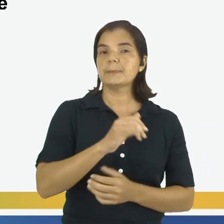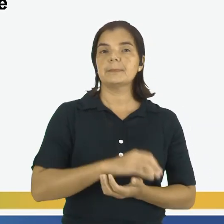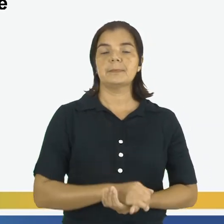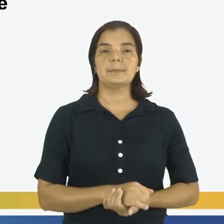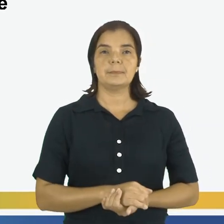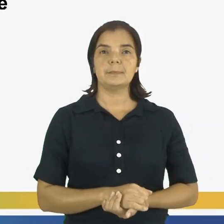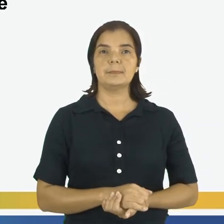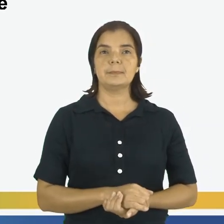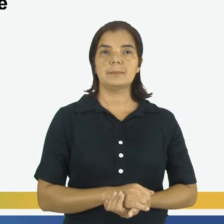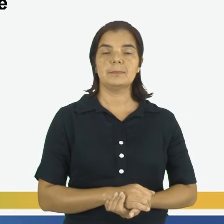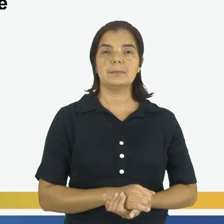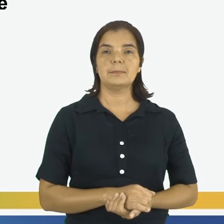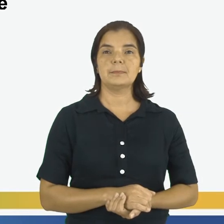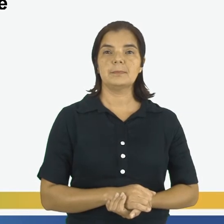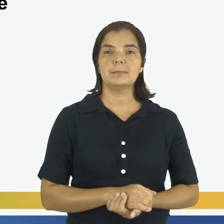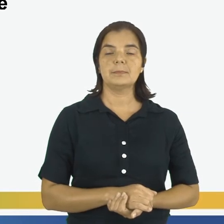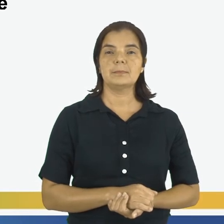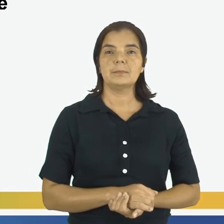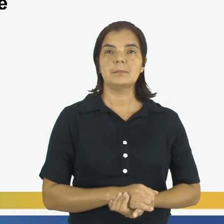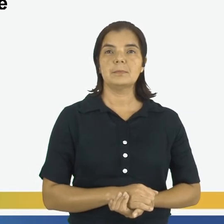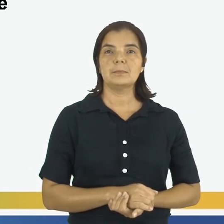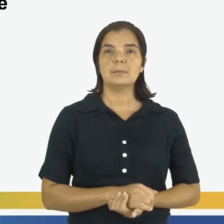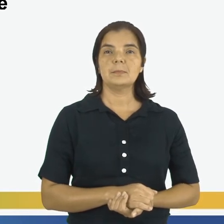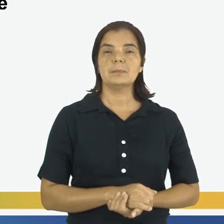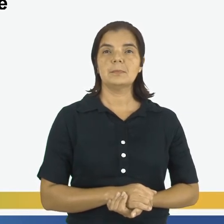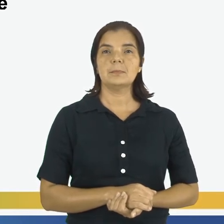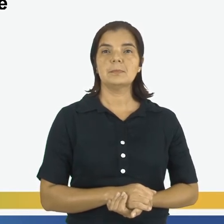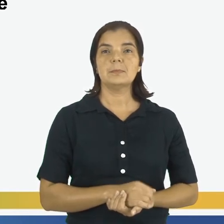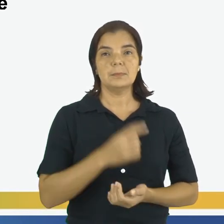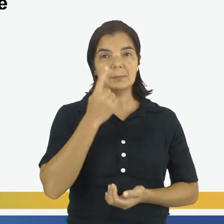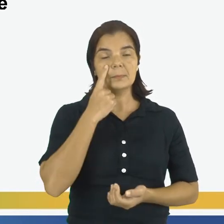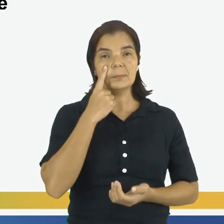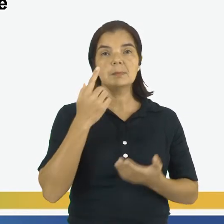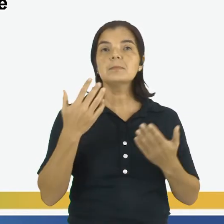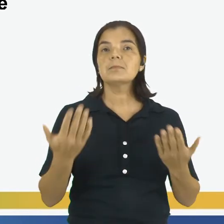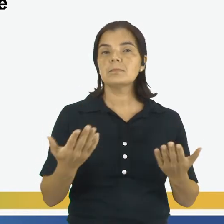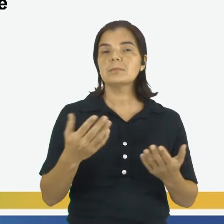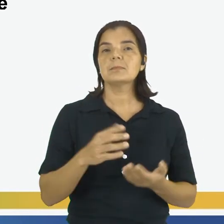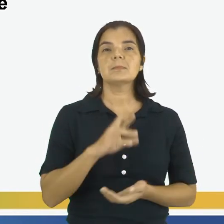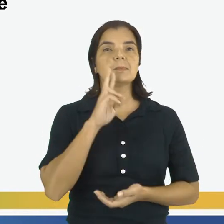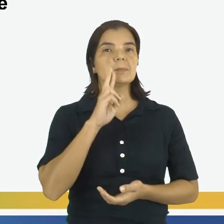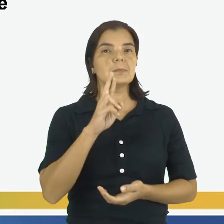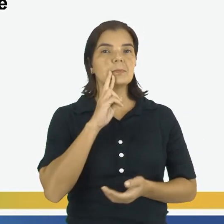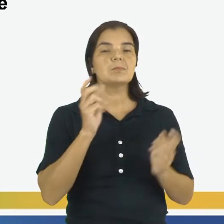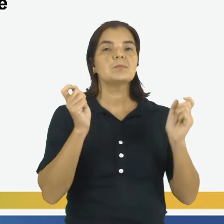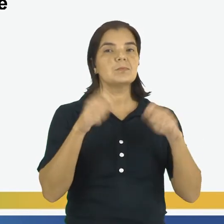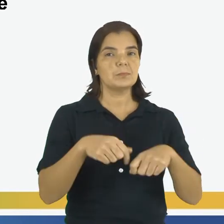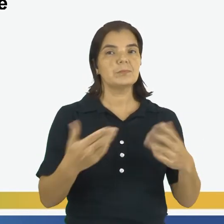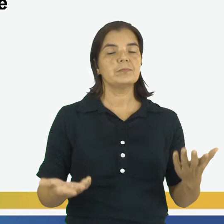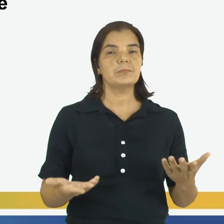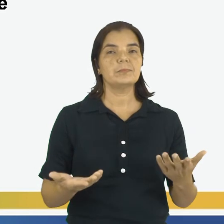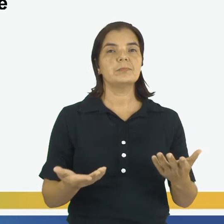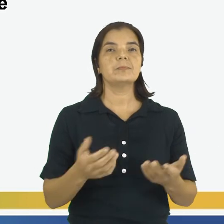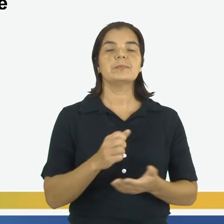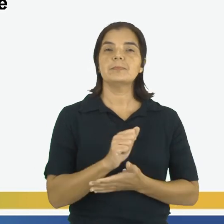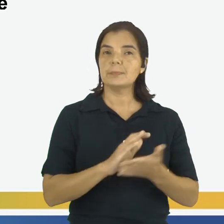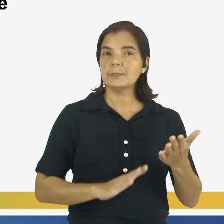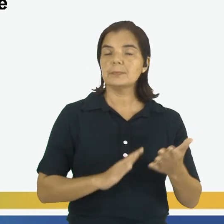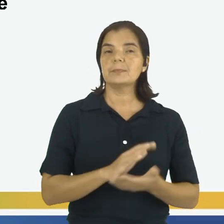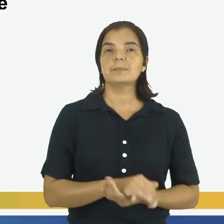elétrica? Vamos voltar lá para a nossa atividade para vermos a resposta? Uma possível resposta para essa